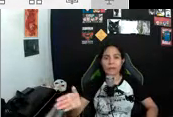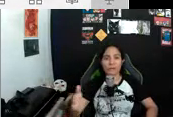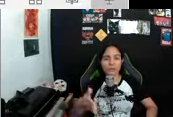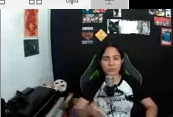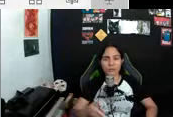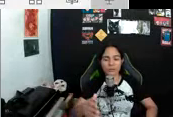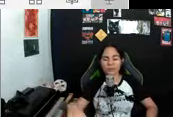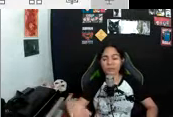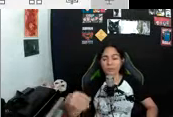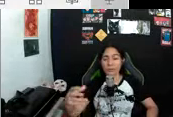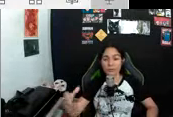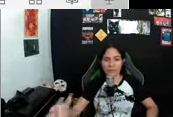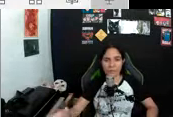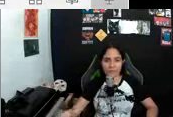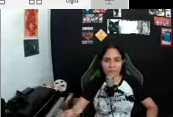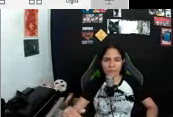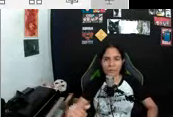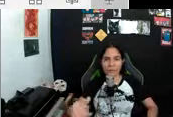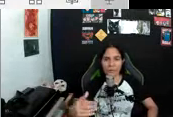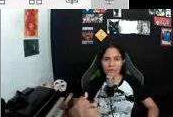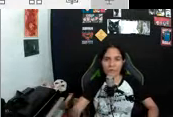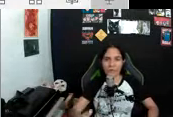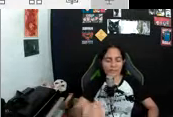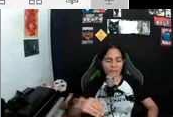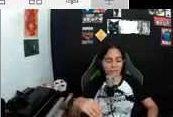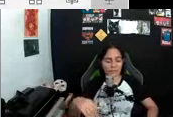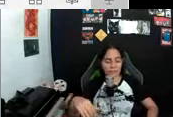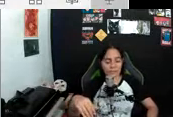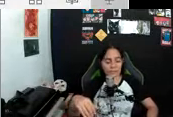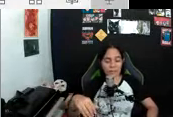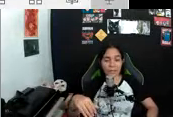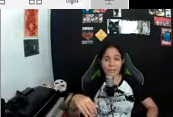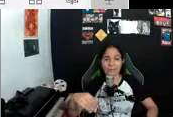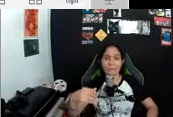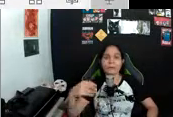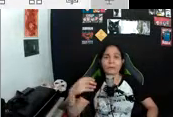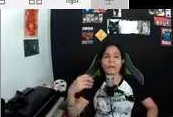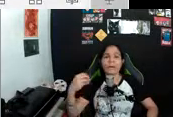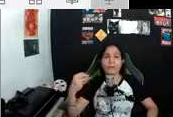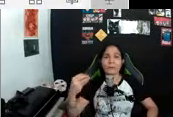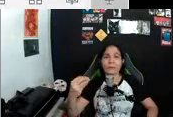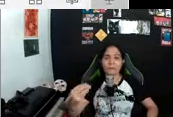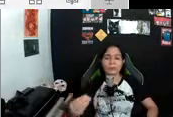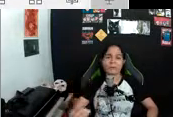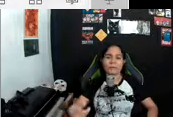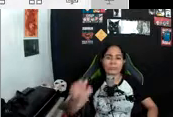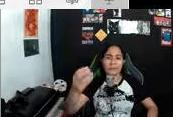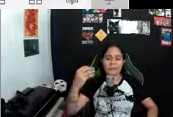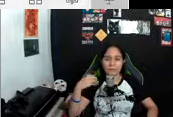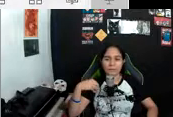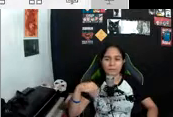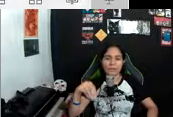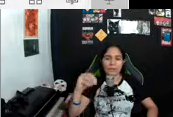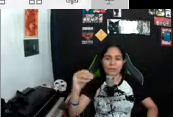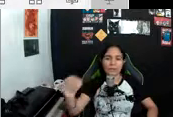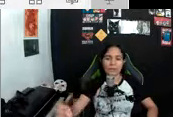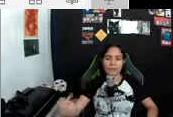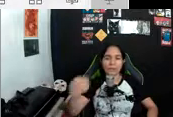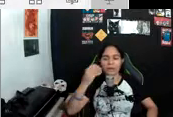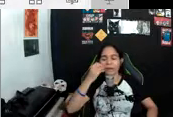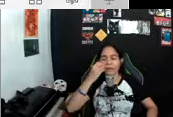vão estar ajudando outras pessoas em diversas situações, trazendo aqueles resultados aos quais vocês trouxeram da